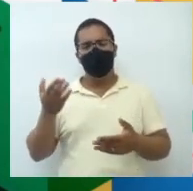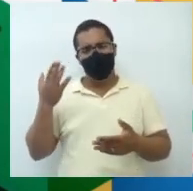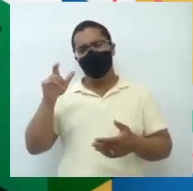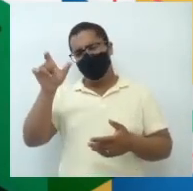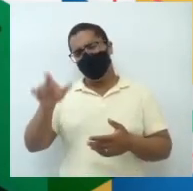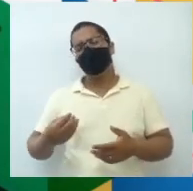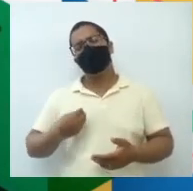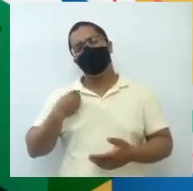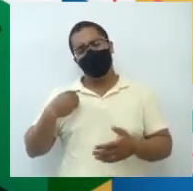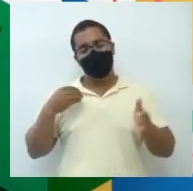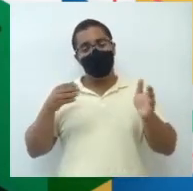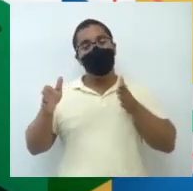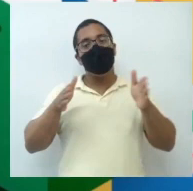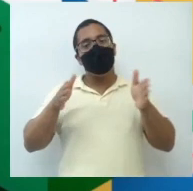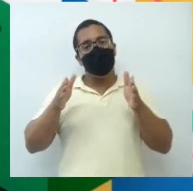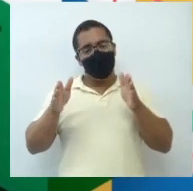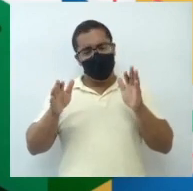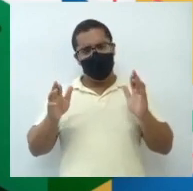época diferente